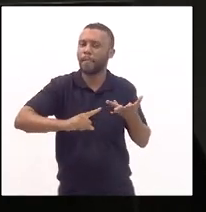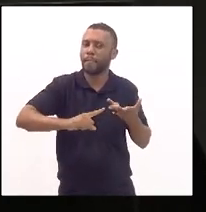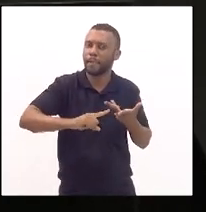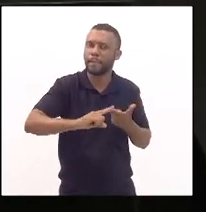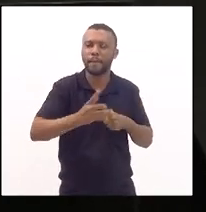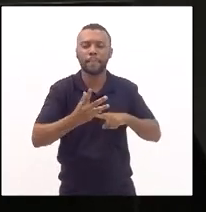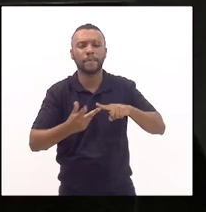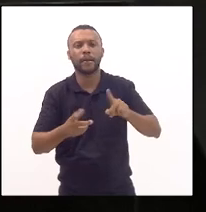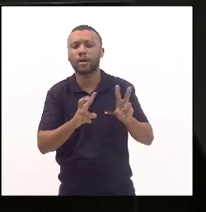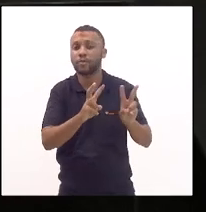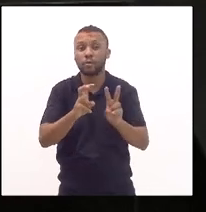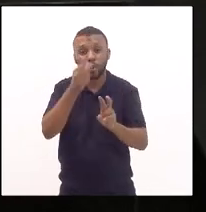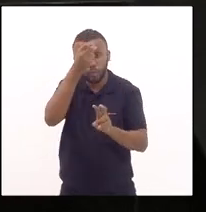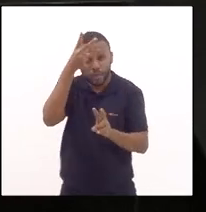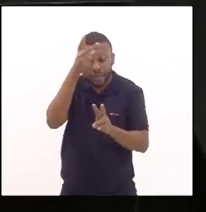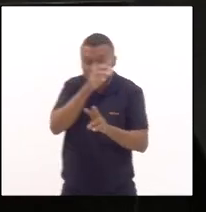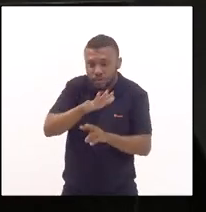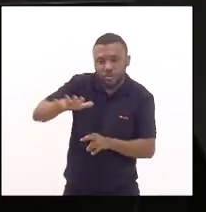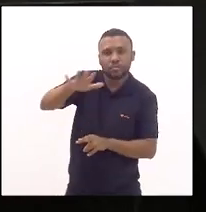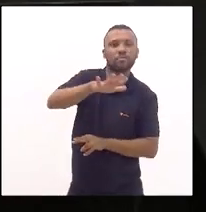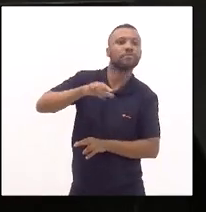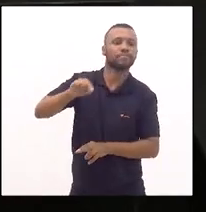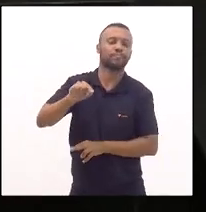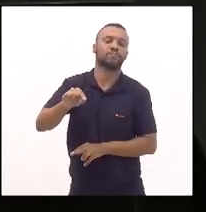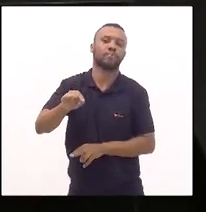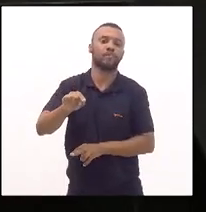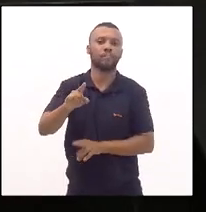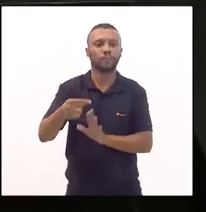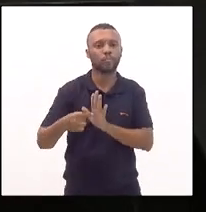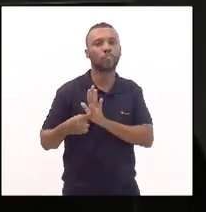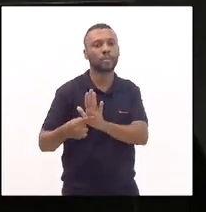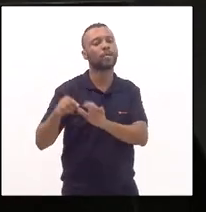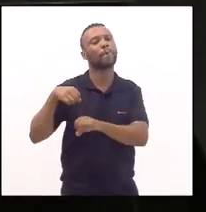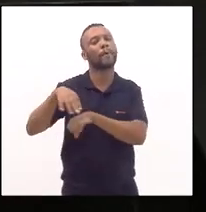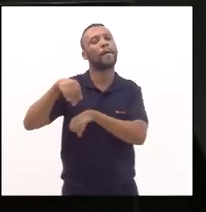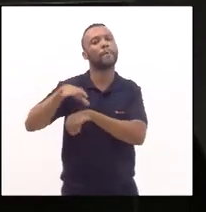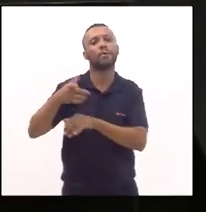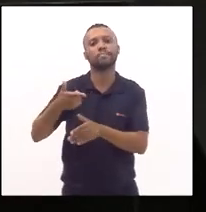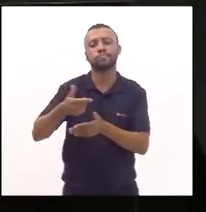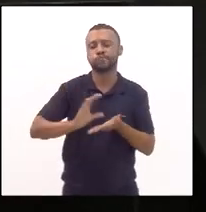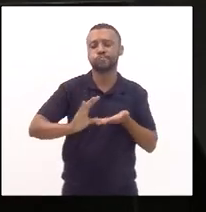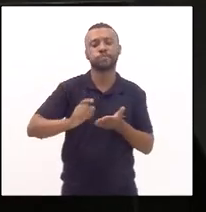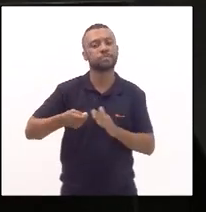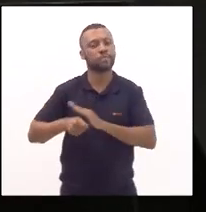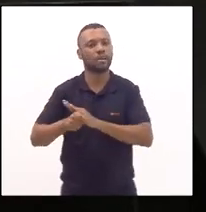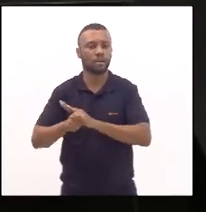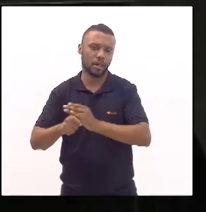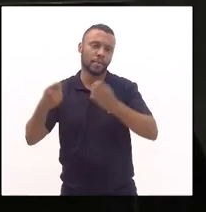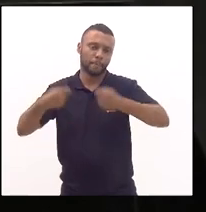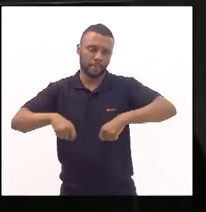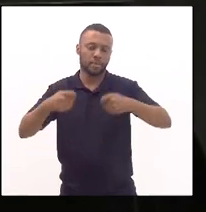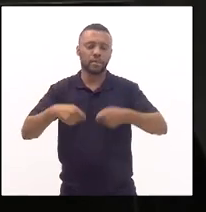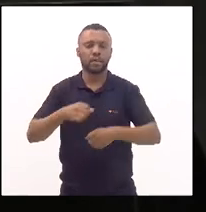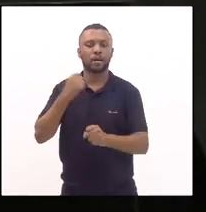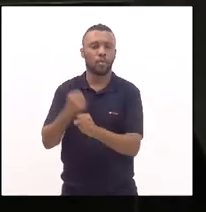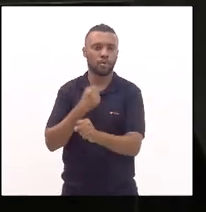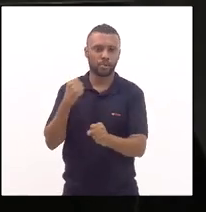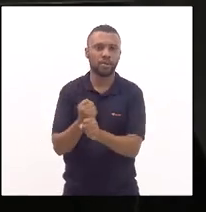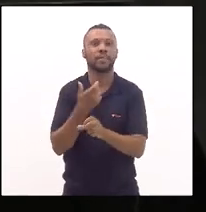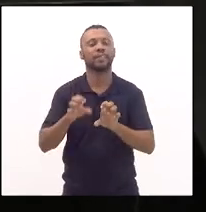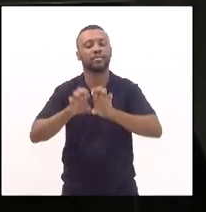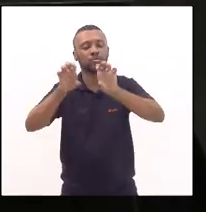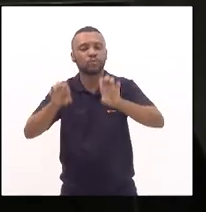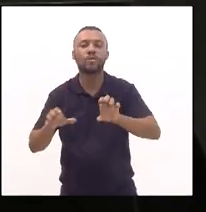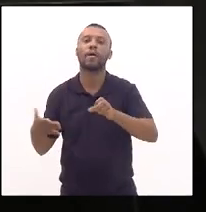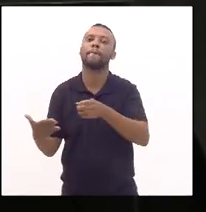relação aos municípios e levado a todos, como já dito, os investimentos necessários de infraestrutura,